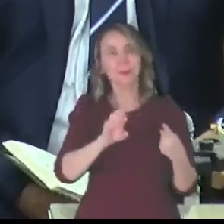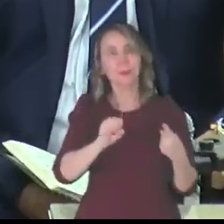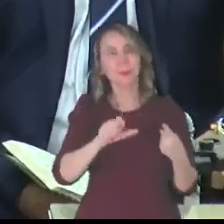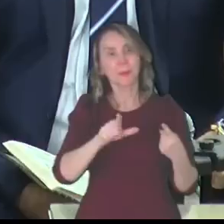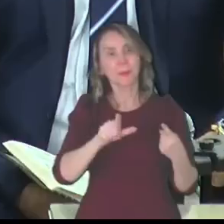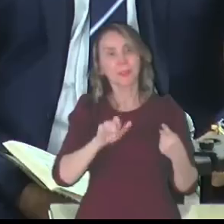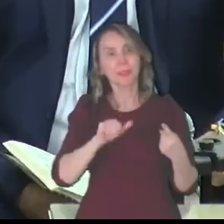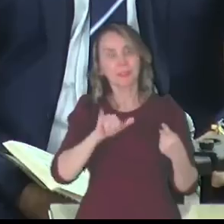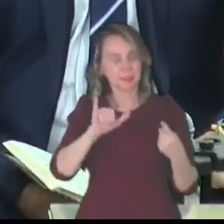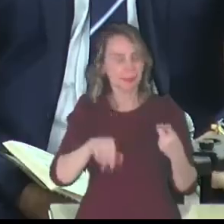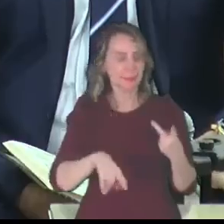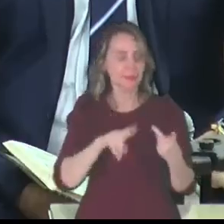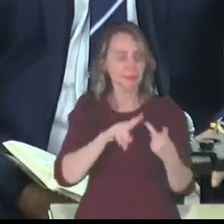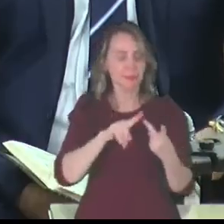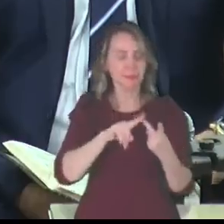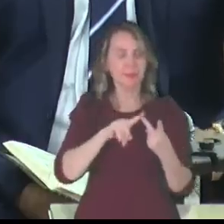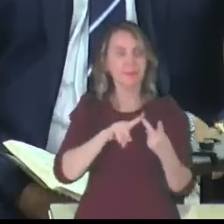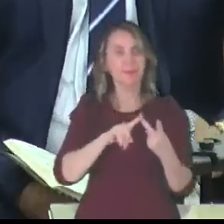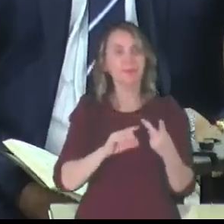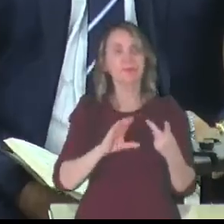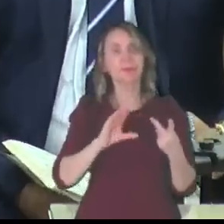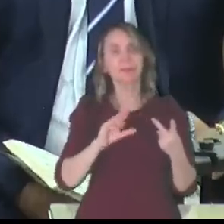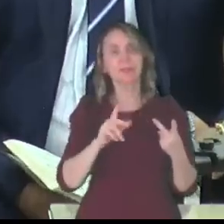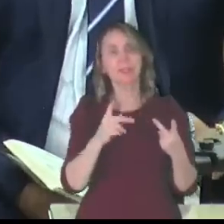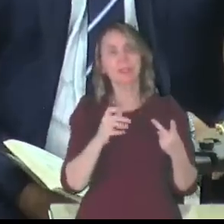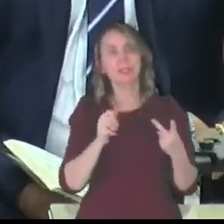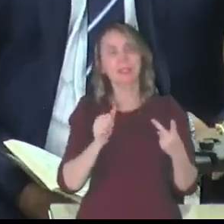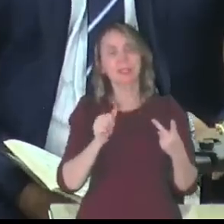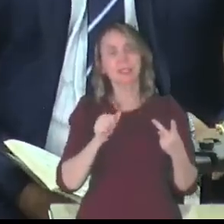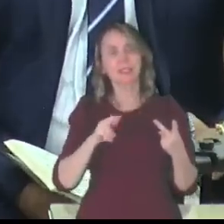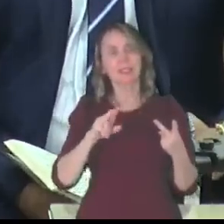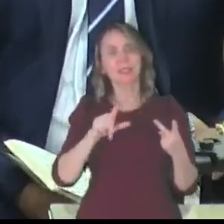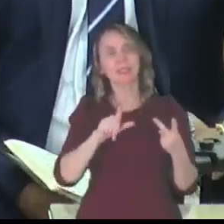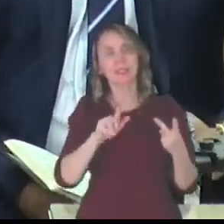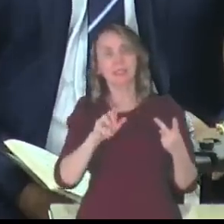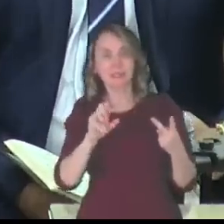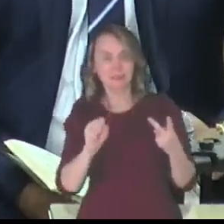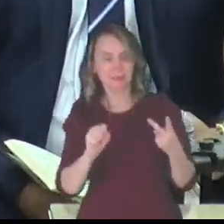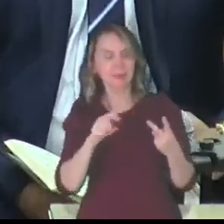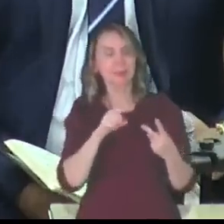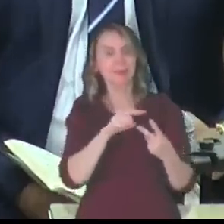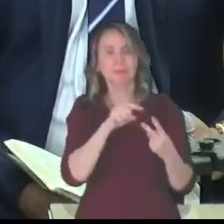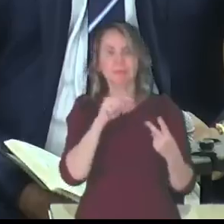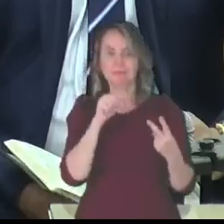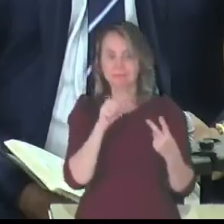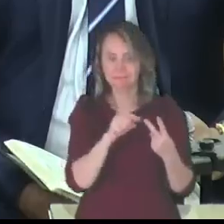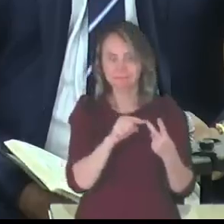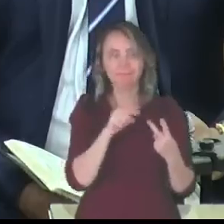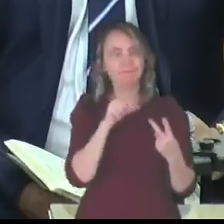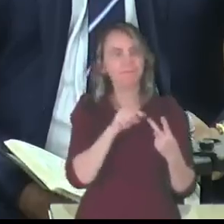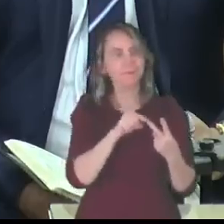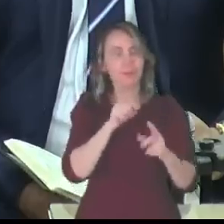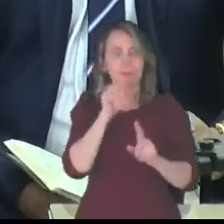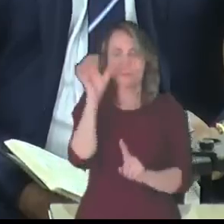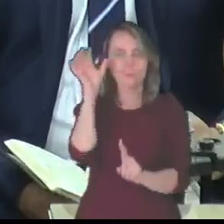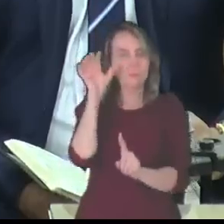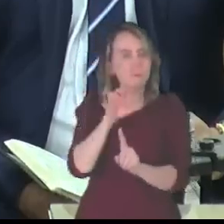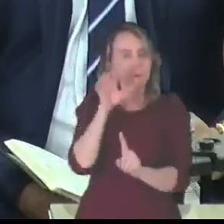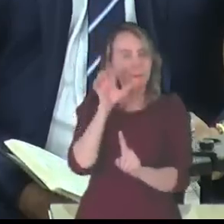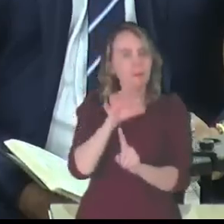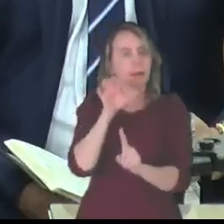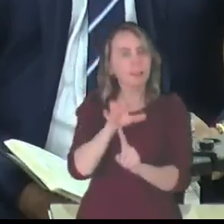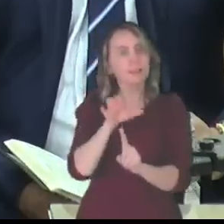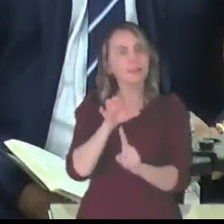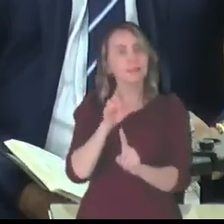Wesley foram os homens que de certa forma nós Pentecostais somos descendentes espirituais